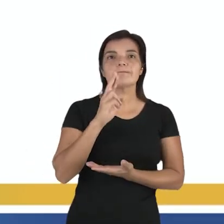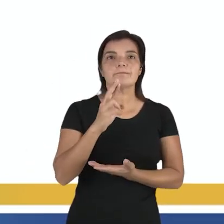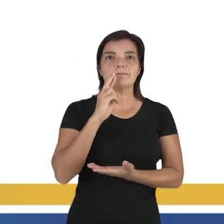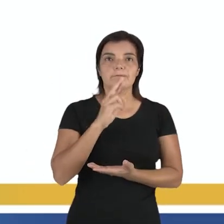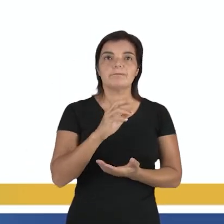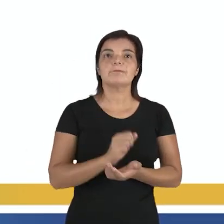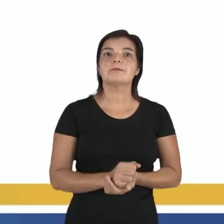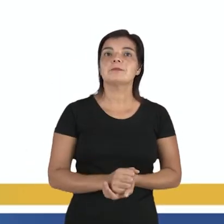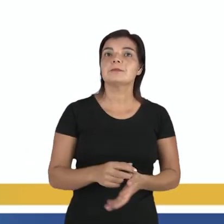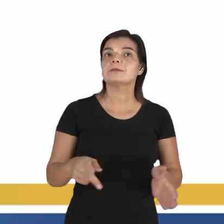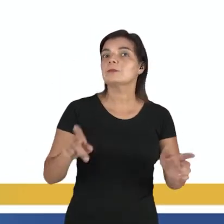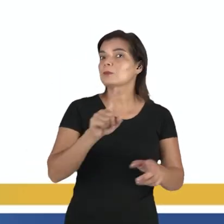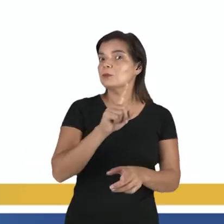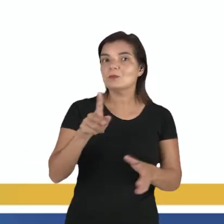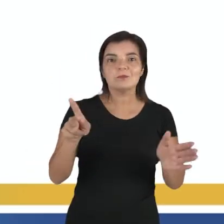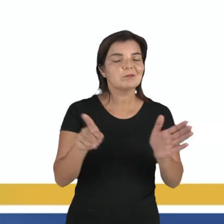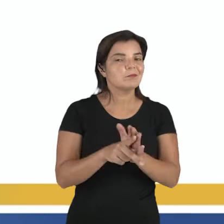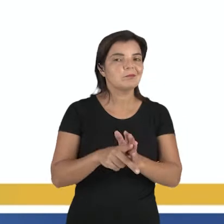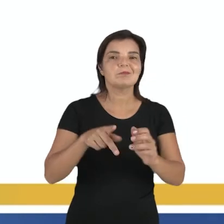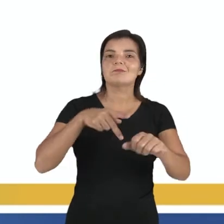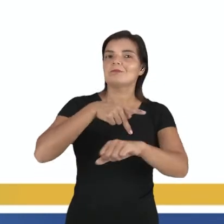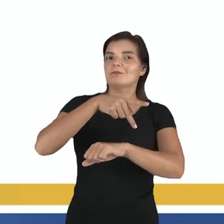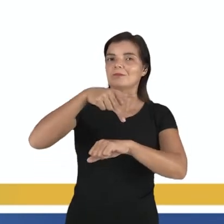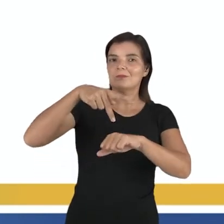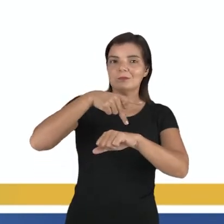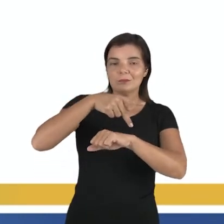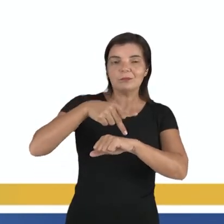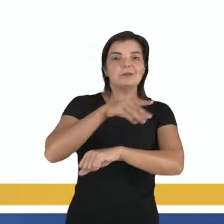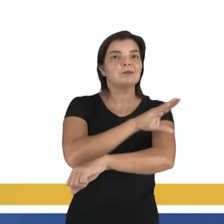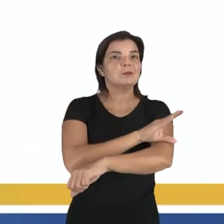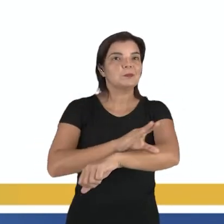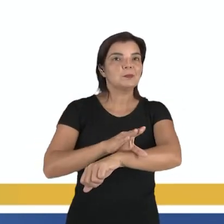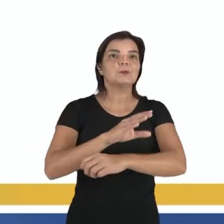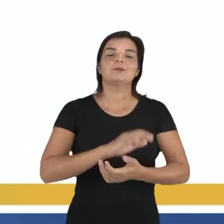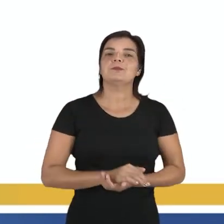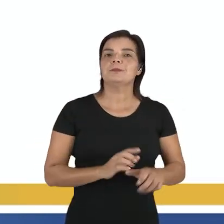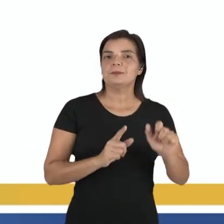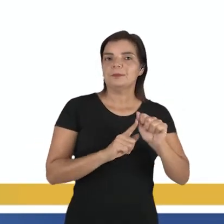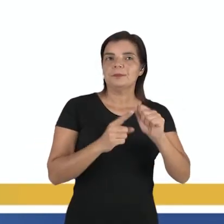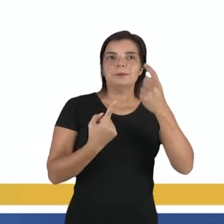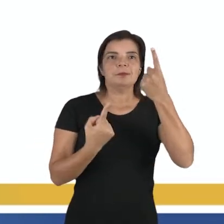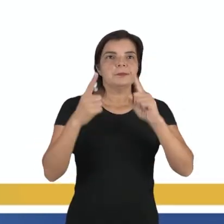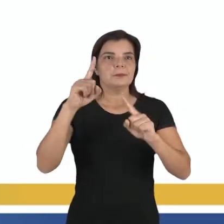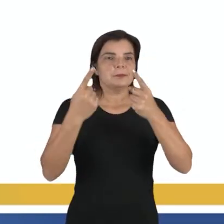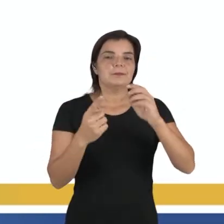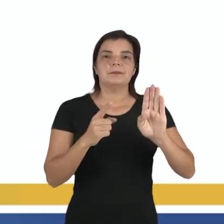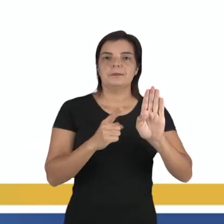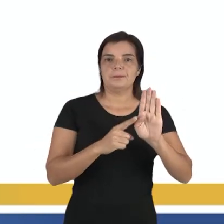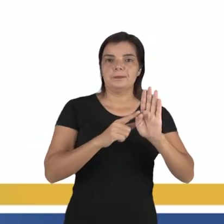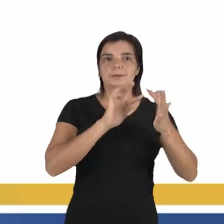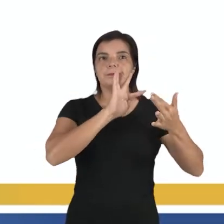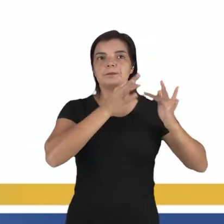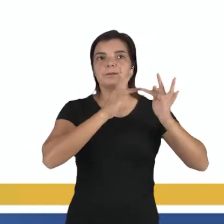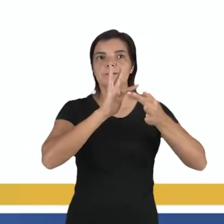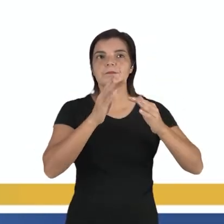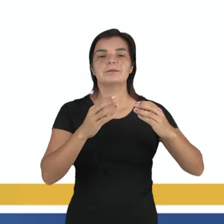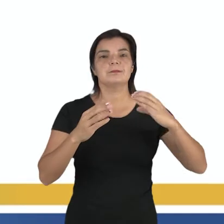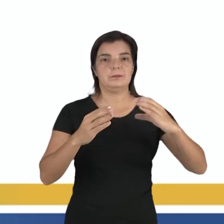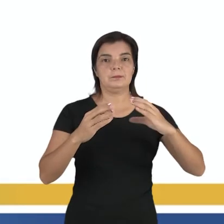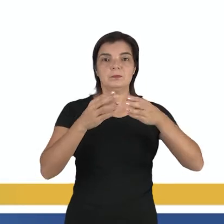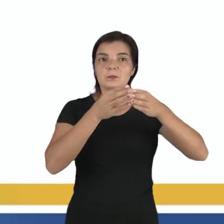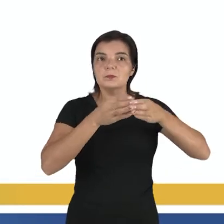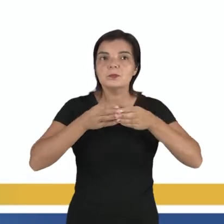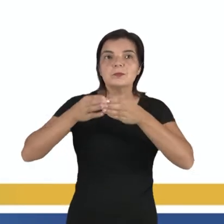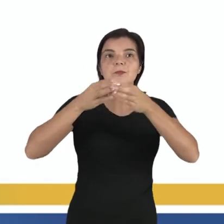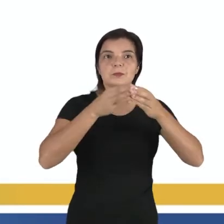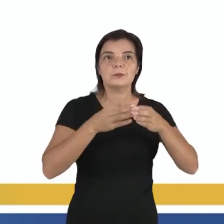Então, a partir disso que nós estudamos, vamos para o nosso exercitando. Primeira questão. O Brasil possui